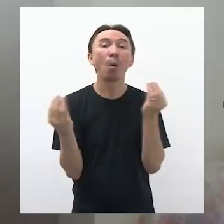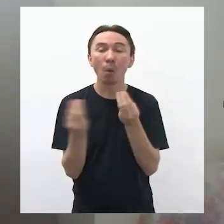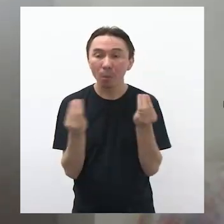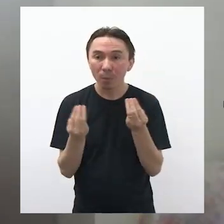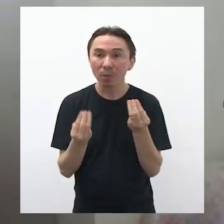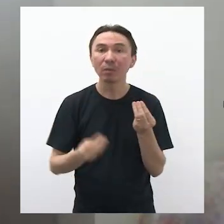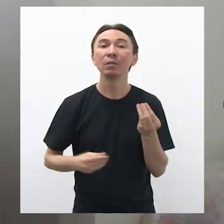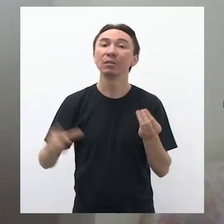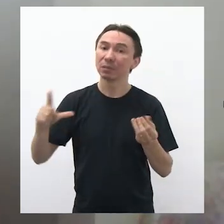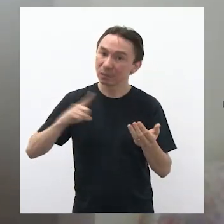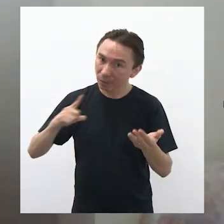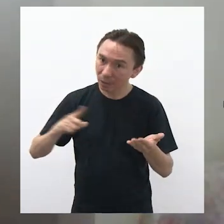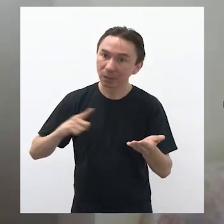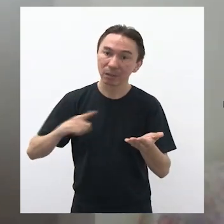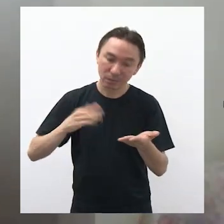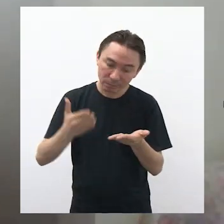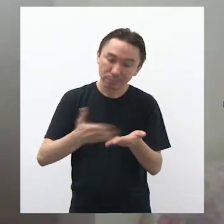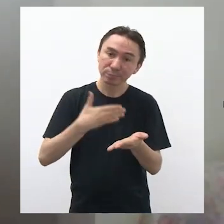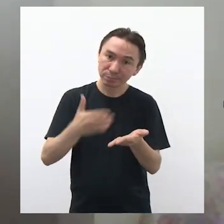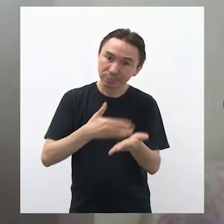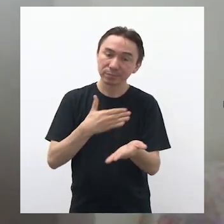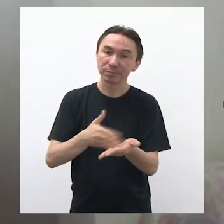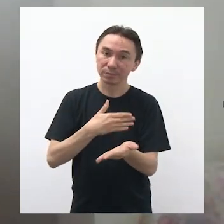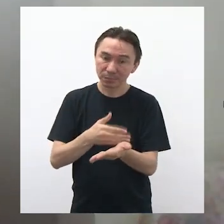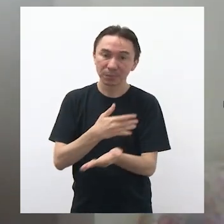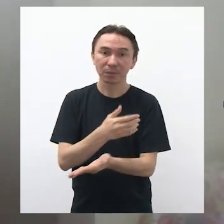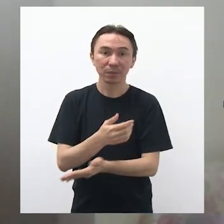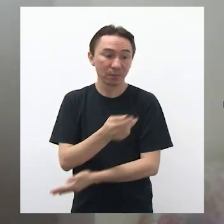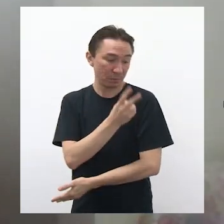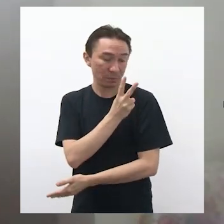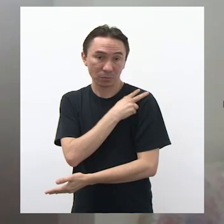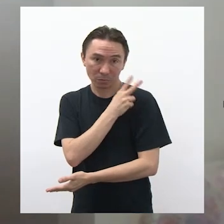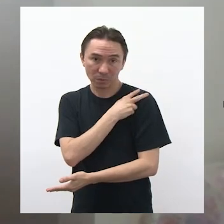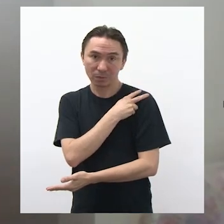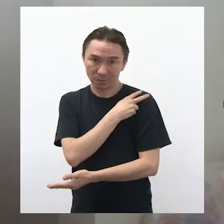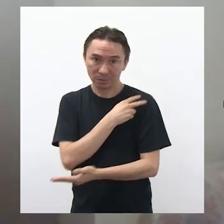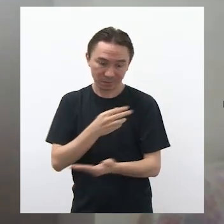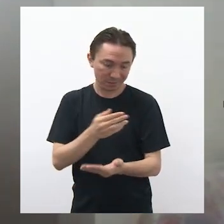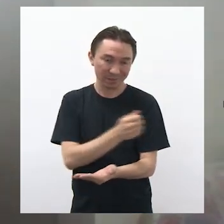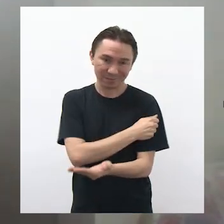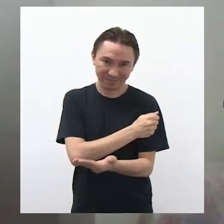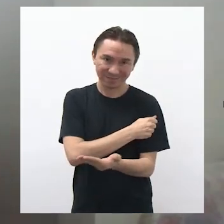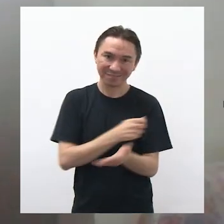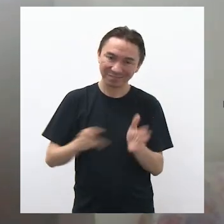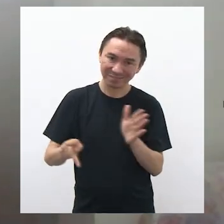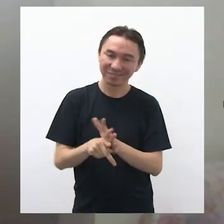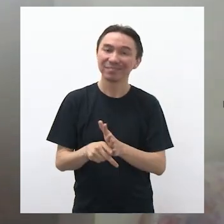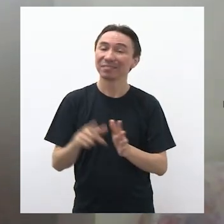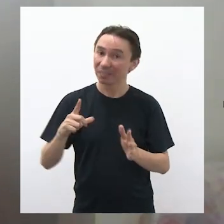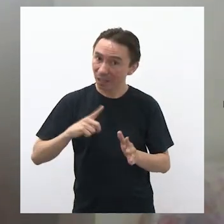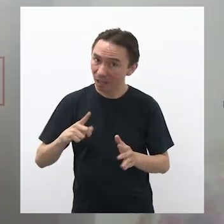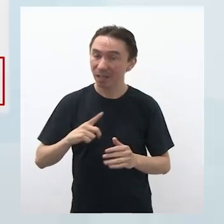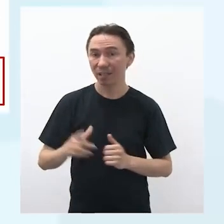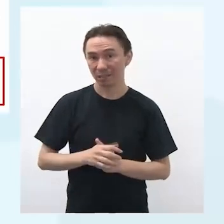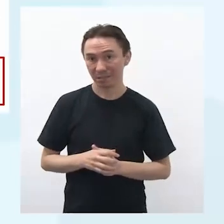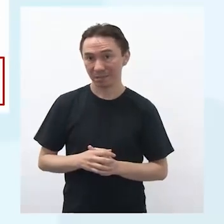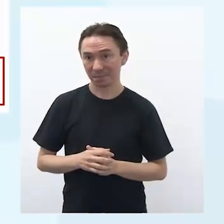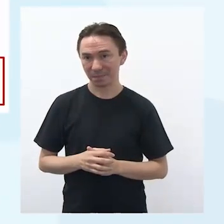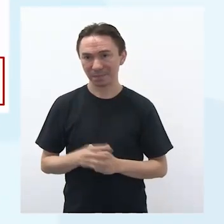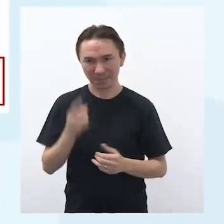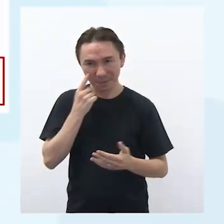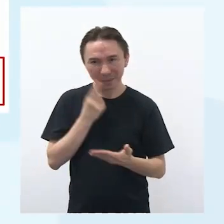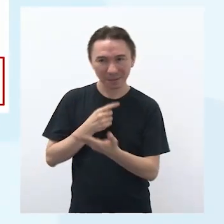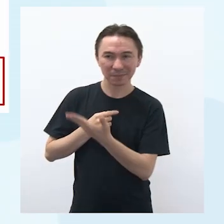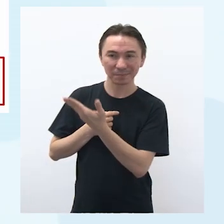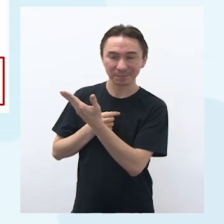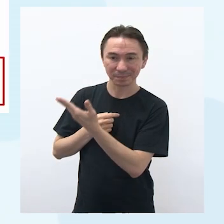no caderno do estudante da 2ª série do ensino médio. E tem ali até, a gente queria garantir que vocês pudessem ver na